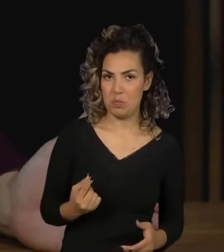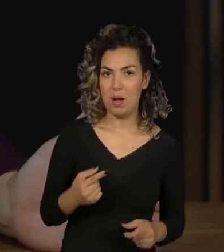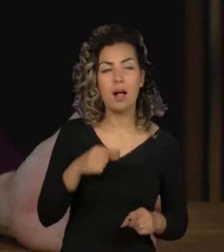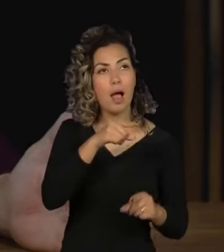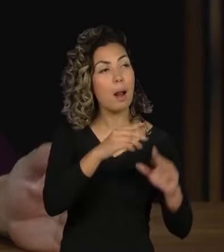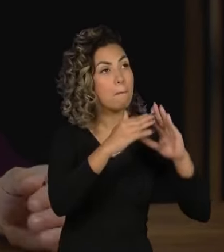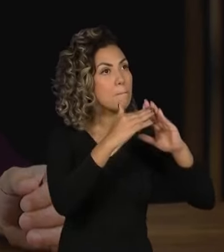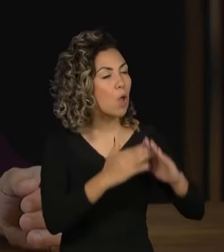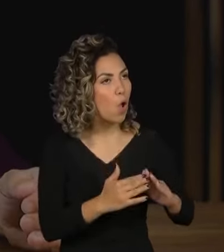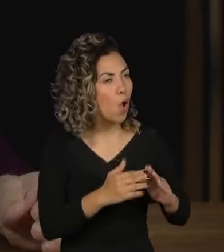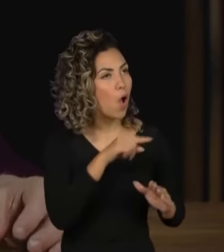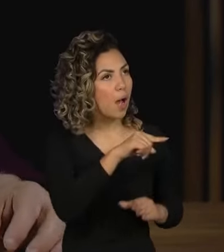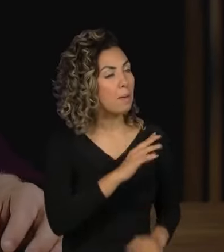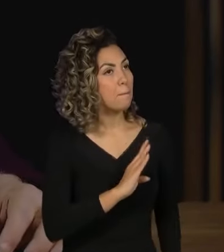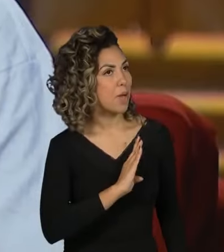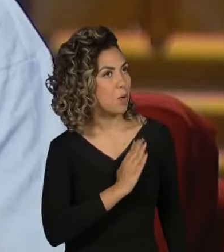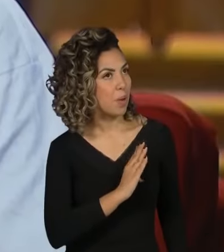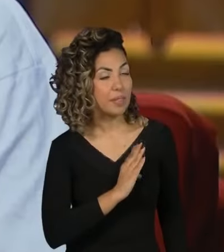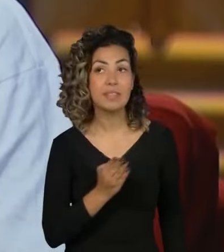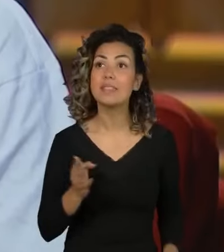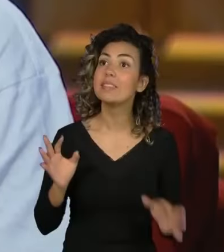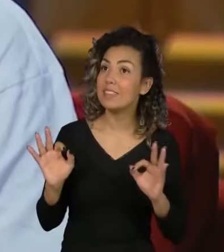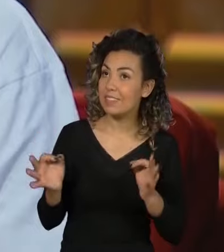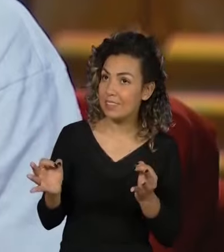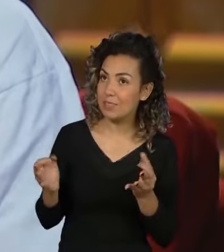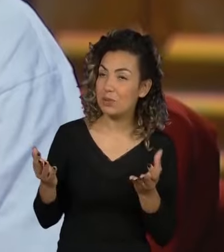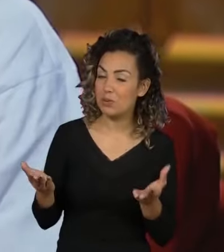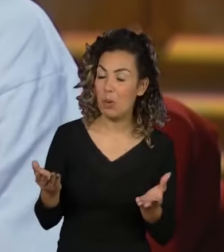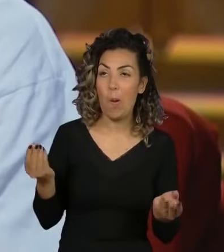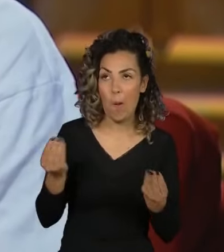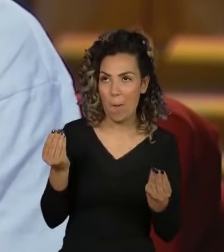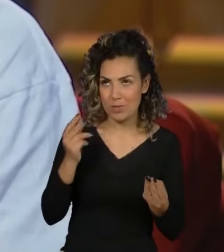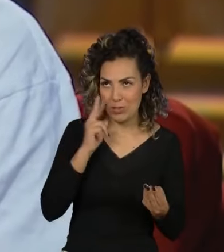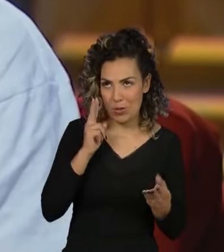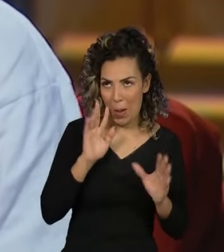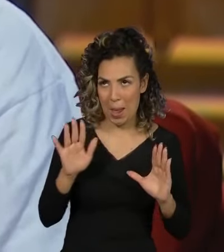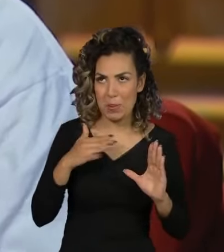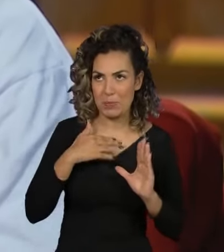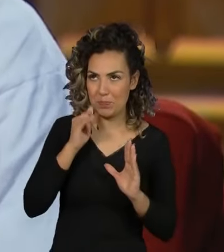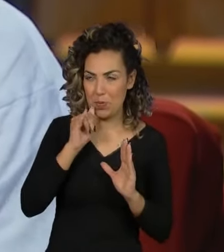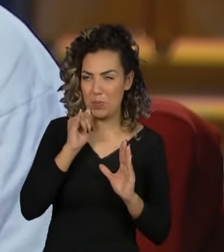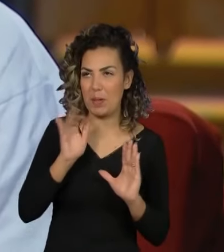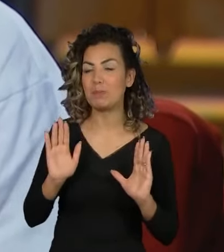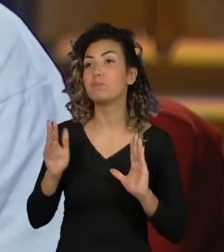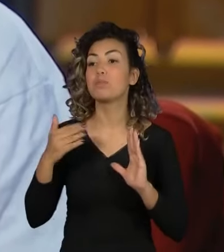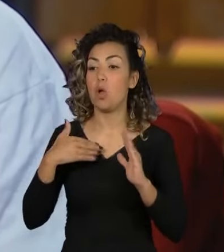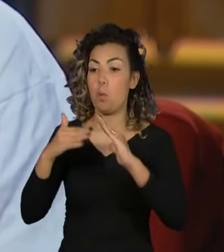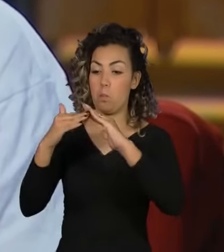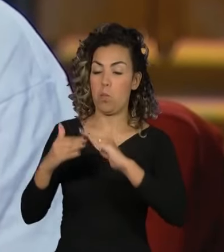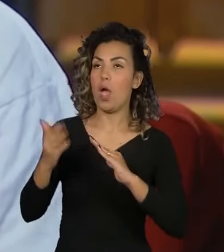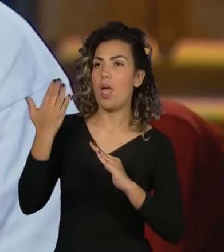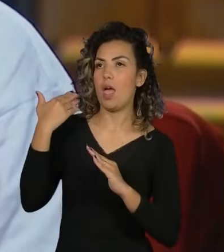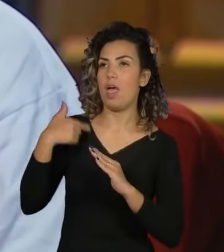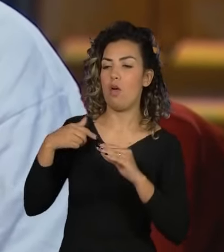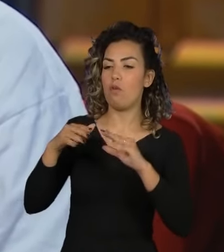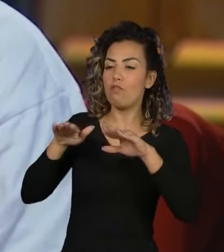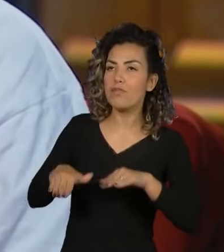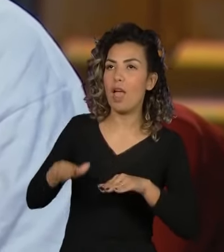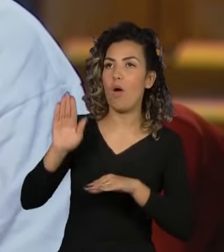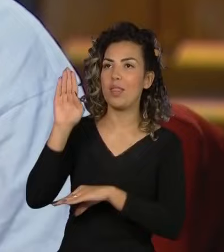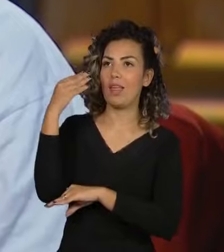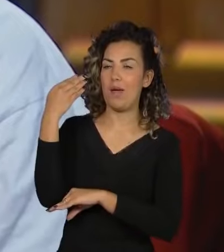Barueri exatamente E como que acontece essa história eu tava ficando hospedado no hotel em São